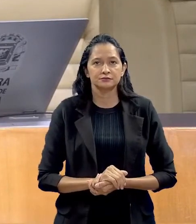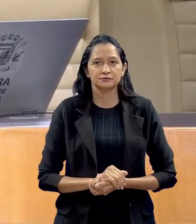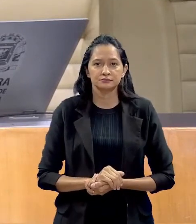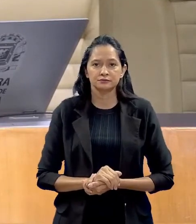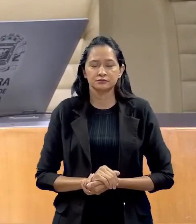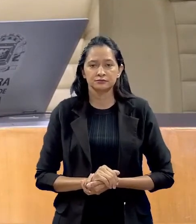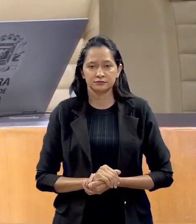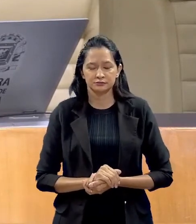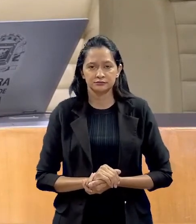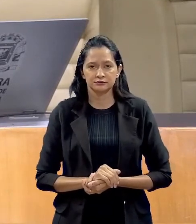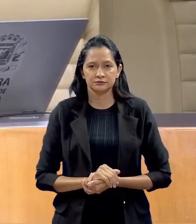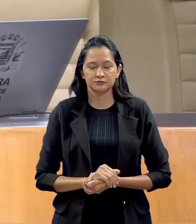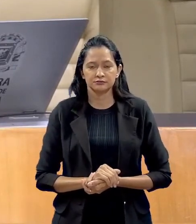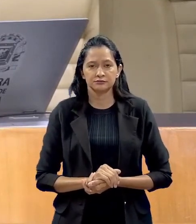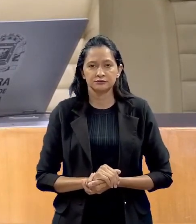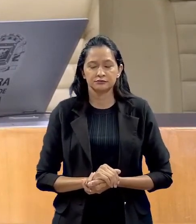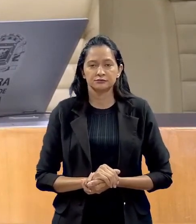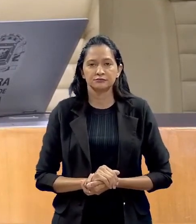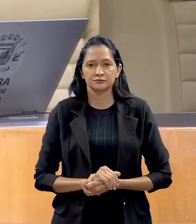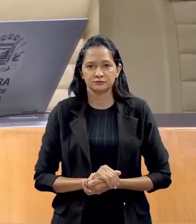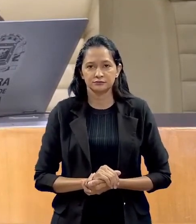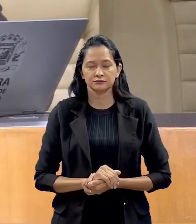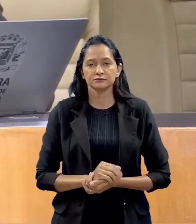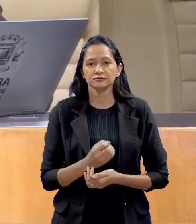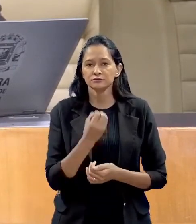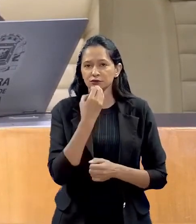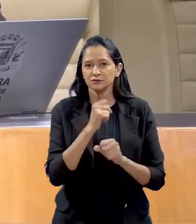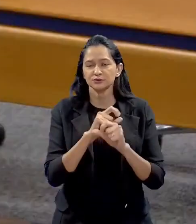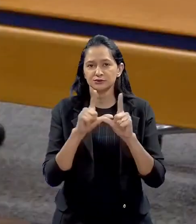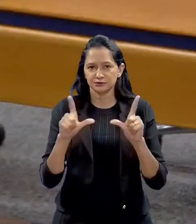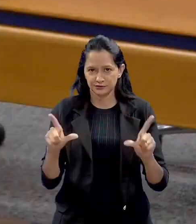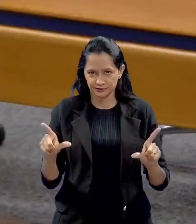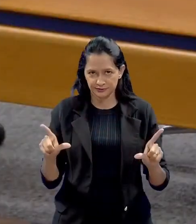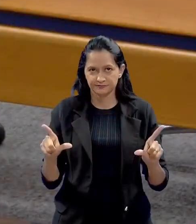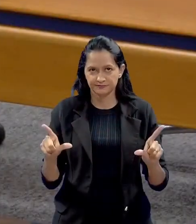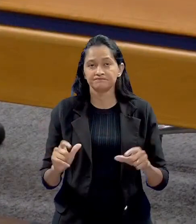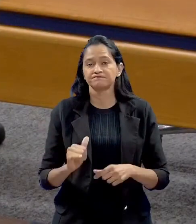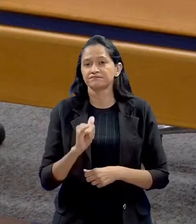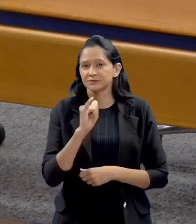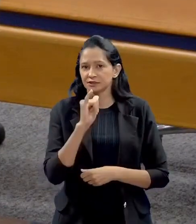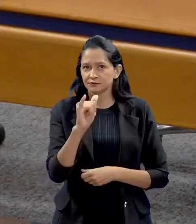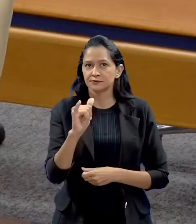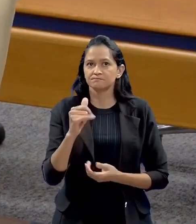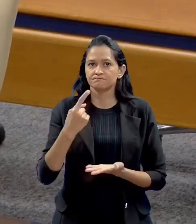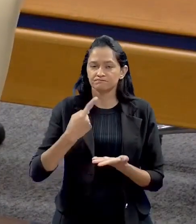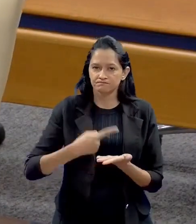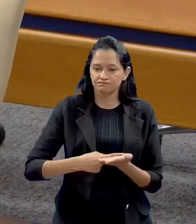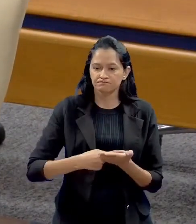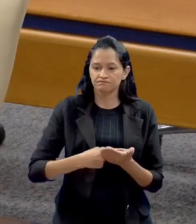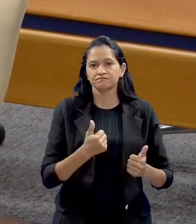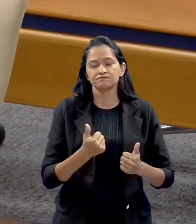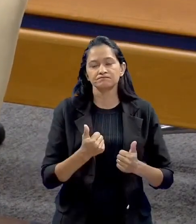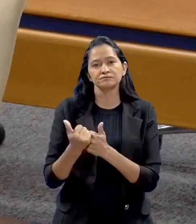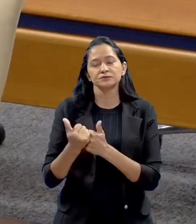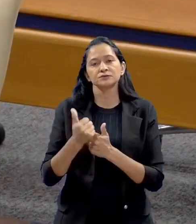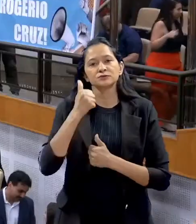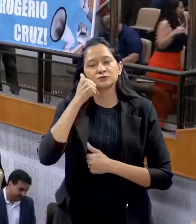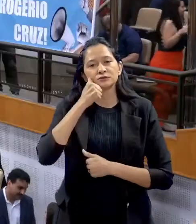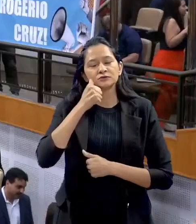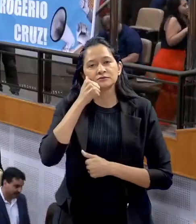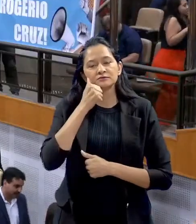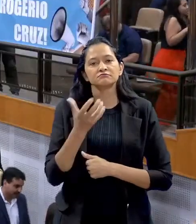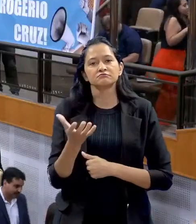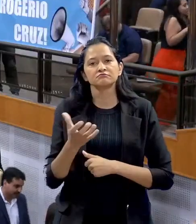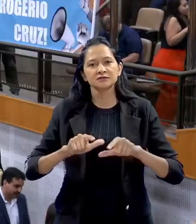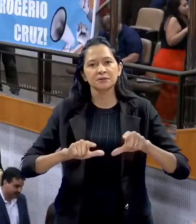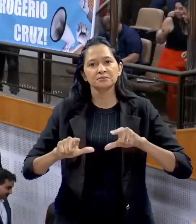Bom dia, presidente. Bom dia a todos os pares. Apenas para reafirmar o meu compromisso com essas mães empreendedoras, lutadoras,